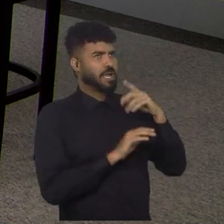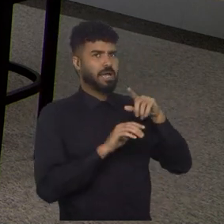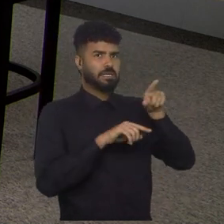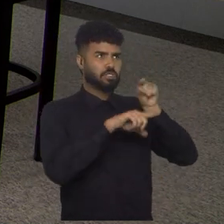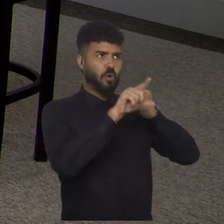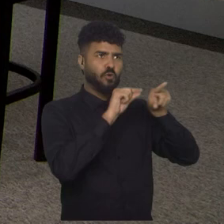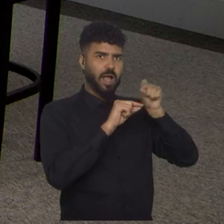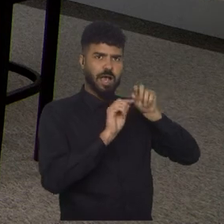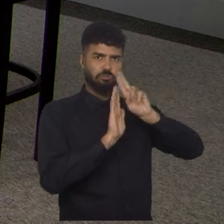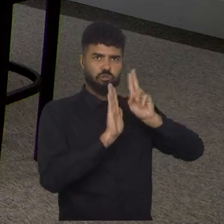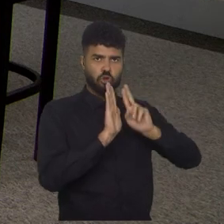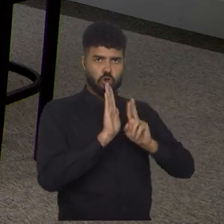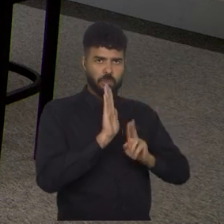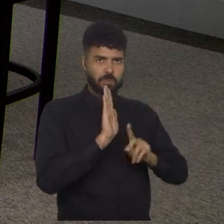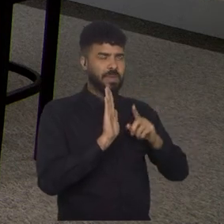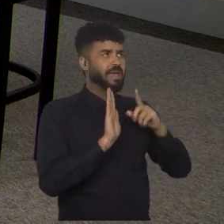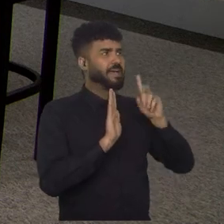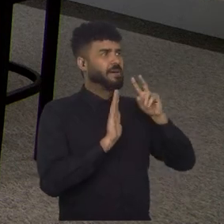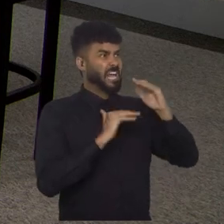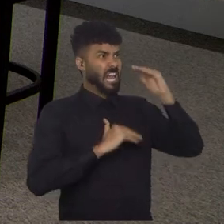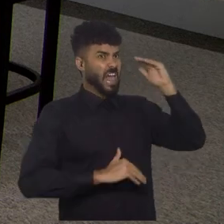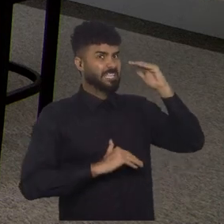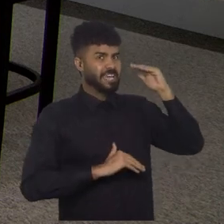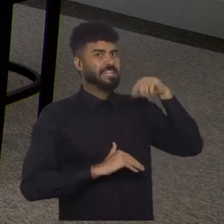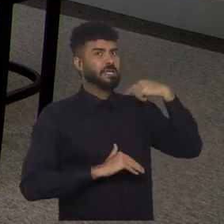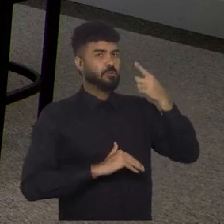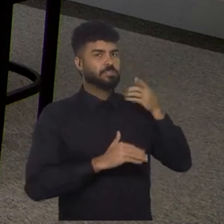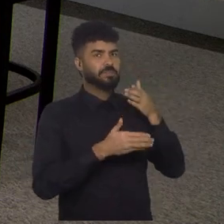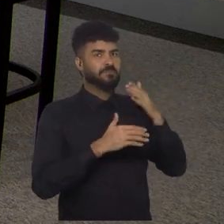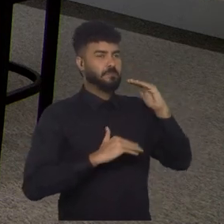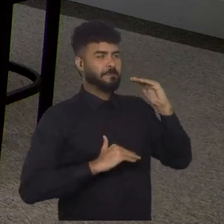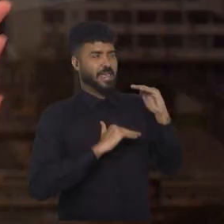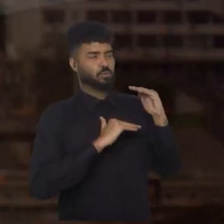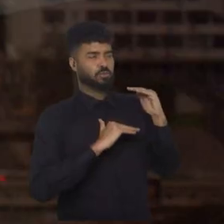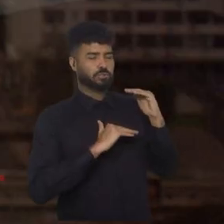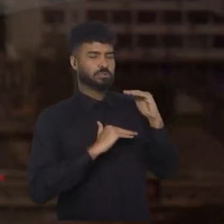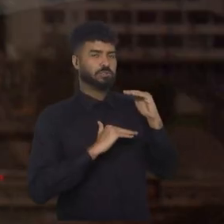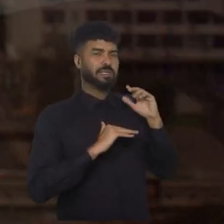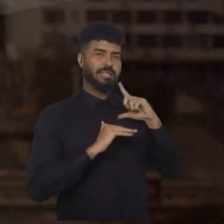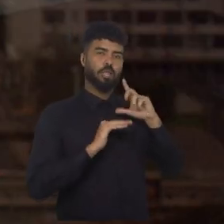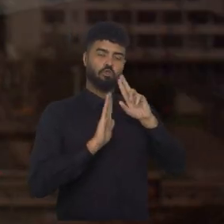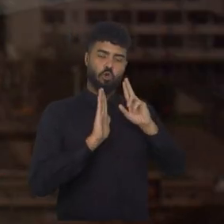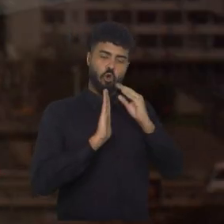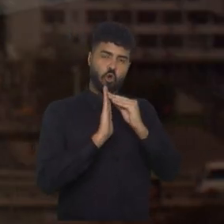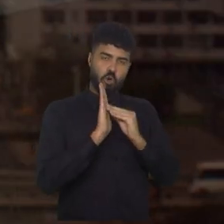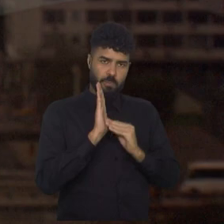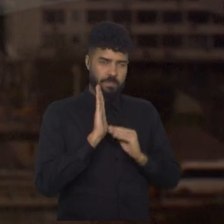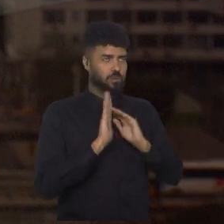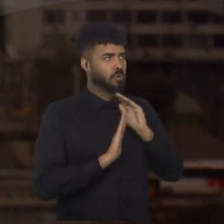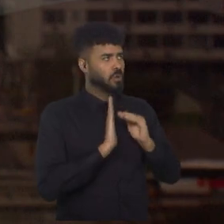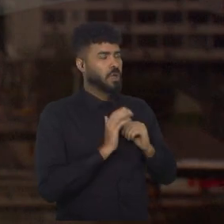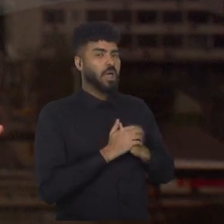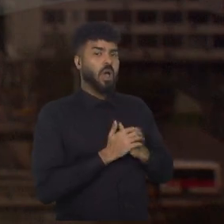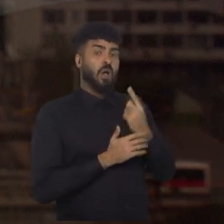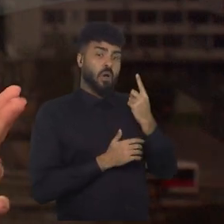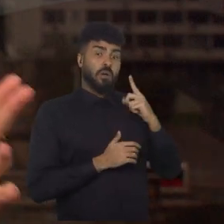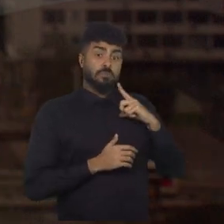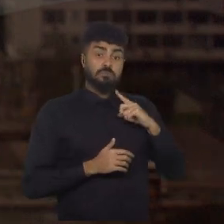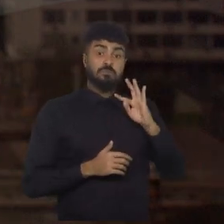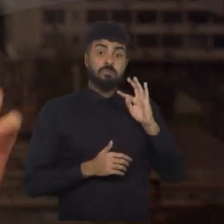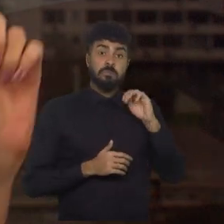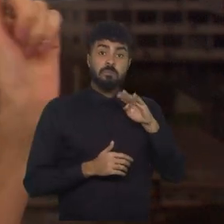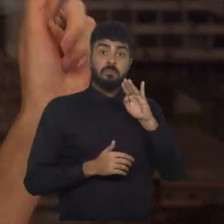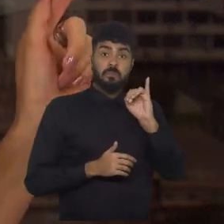a grande lista, ele vai divulgar uma lista menorzinha final, mas os nomes já estão ali colocados. E entre eles tem a